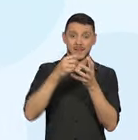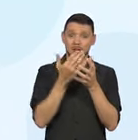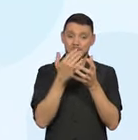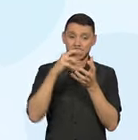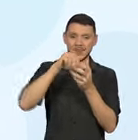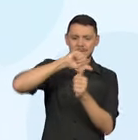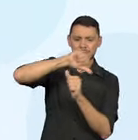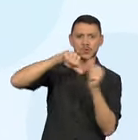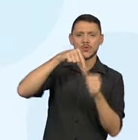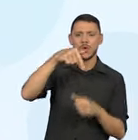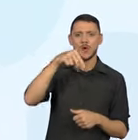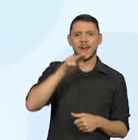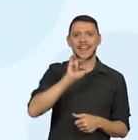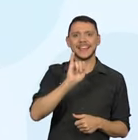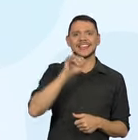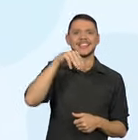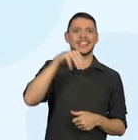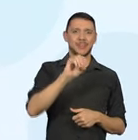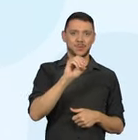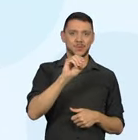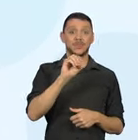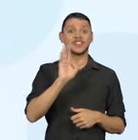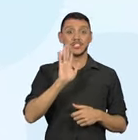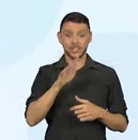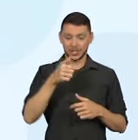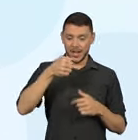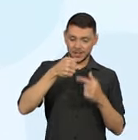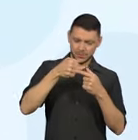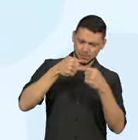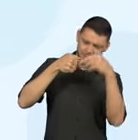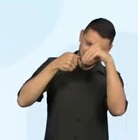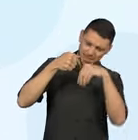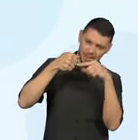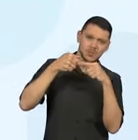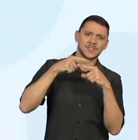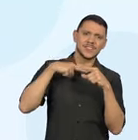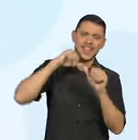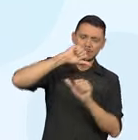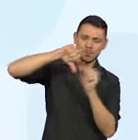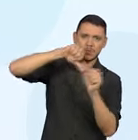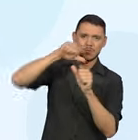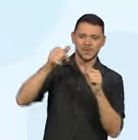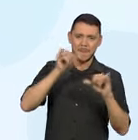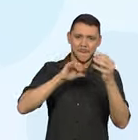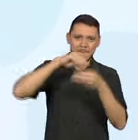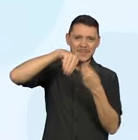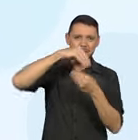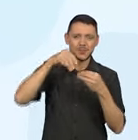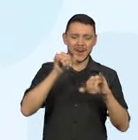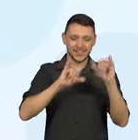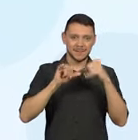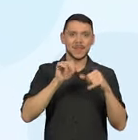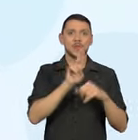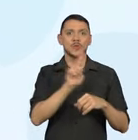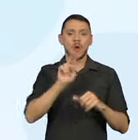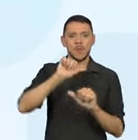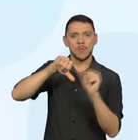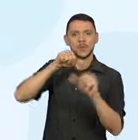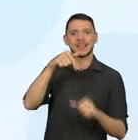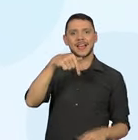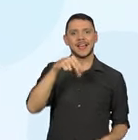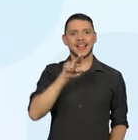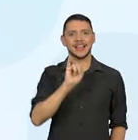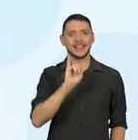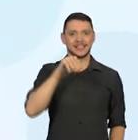quimo. Chegou no estômago, não é mais bolo alimentar. Ele sofre transformação química e vira quimo. Beleza?